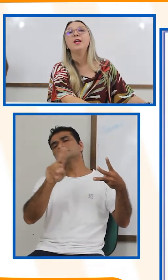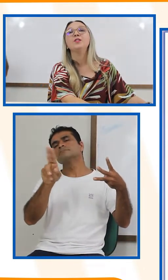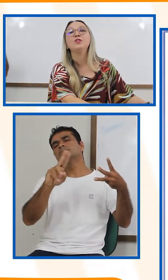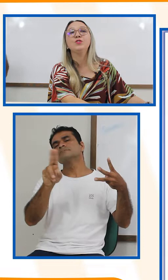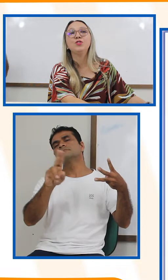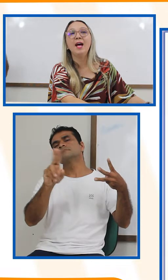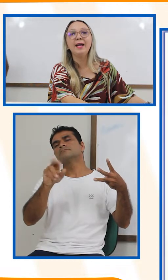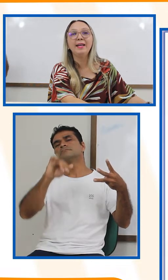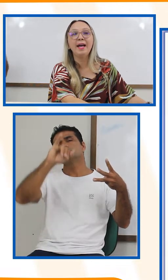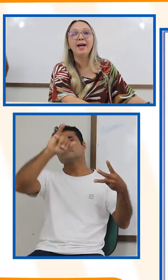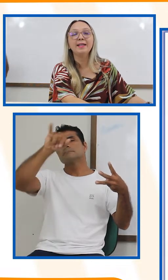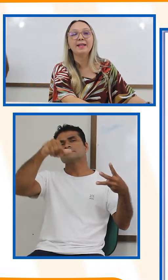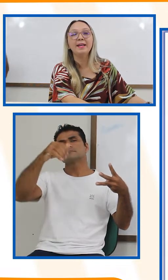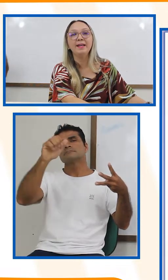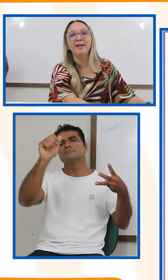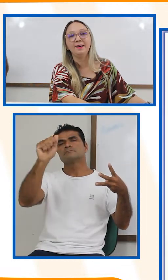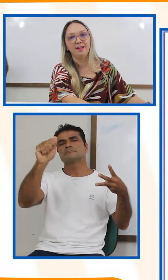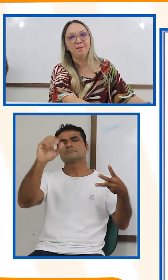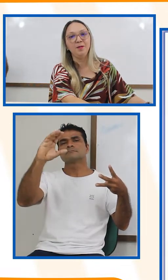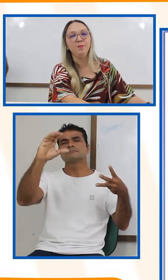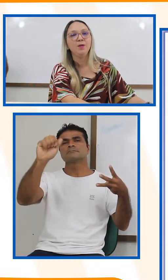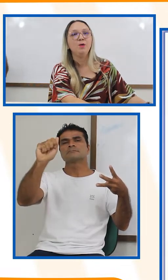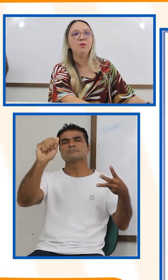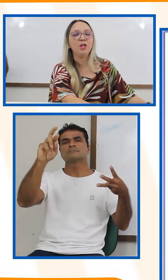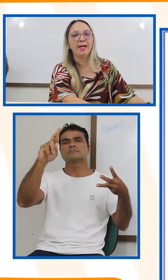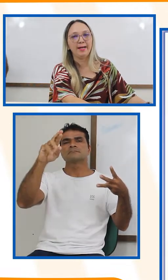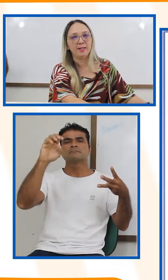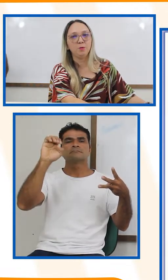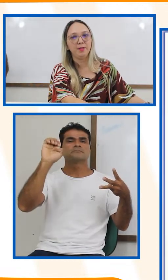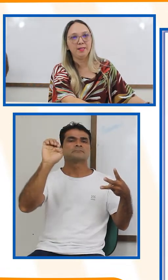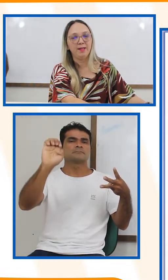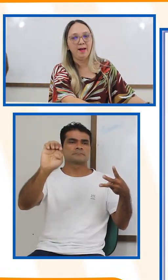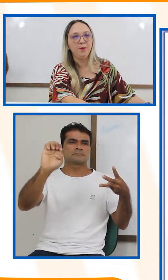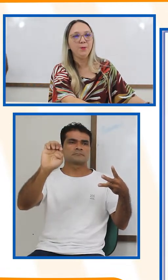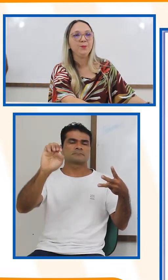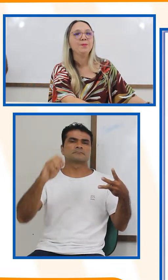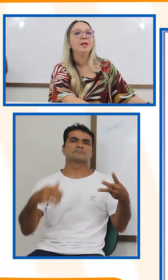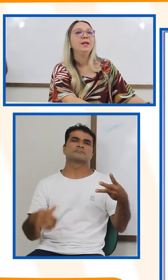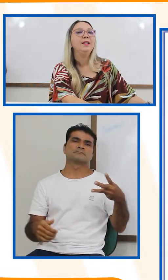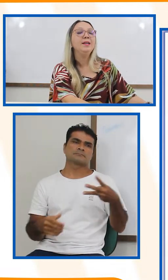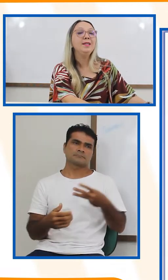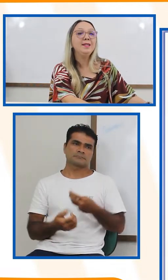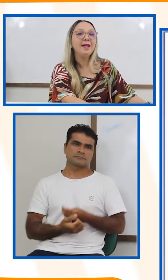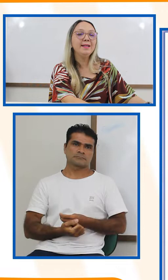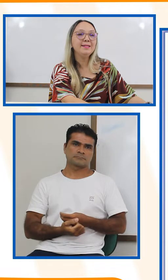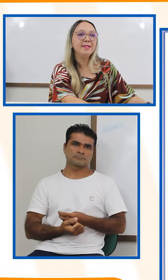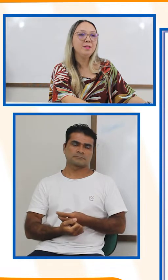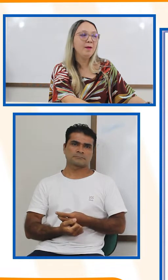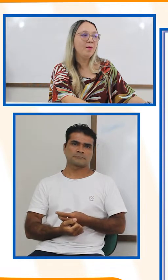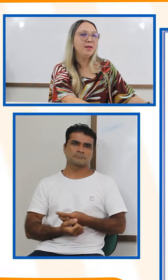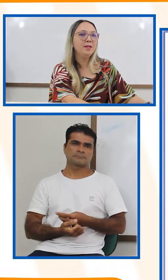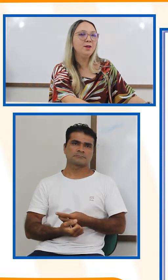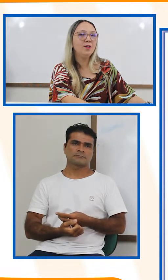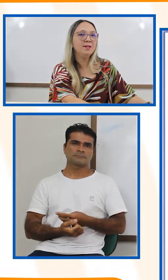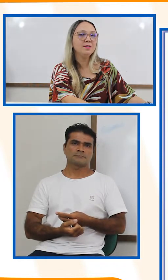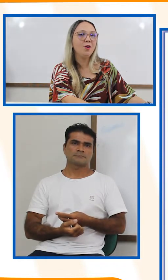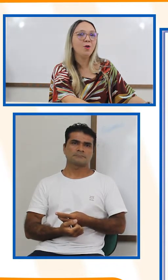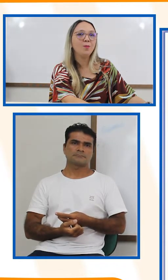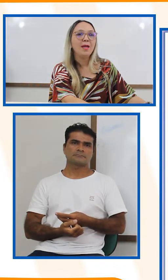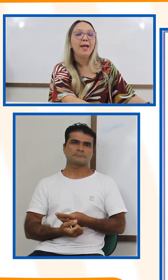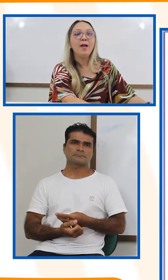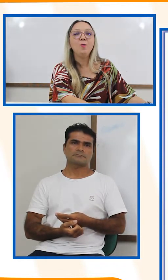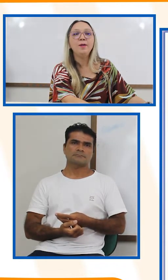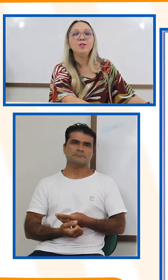o jacaré. Lembram? O jacaré do Pantanal. E esse animal aqui, olha